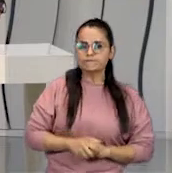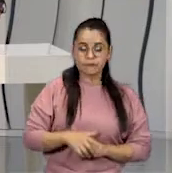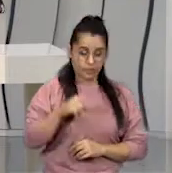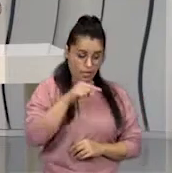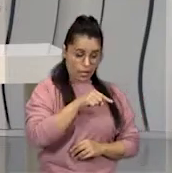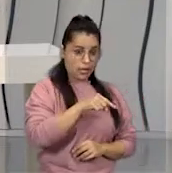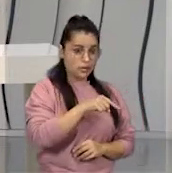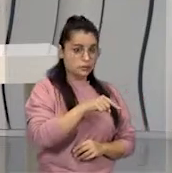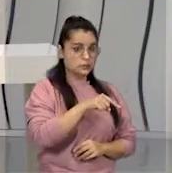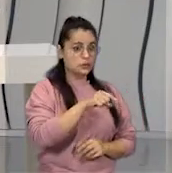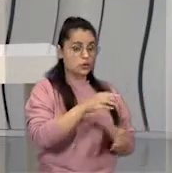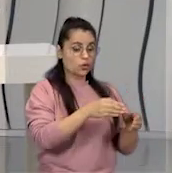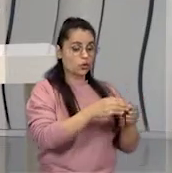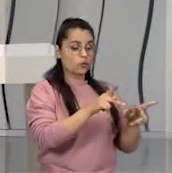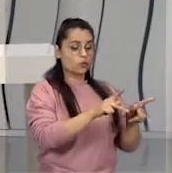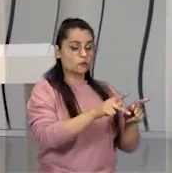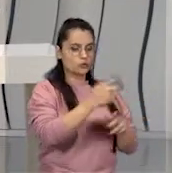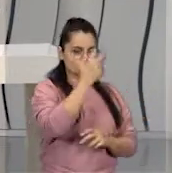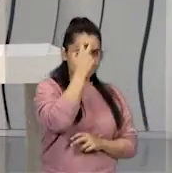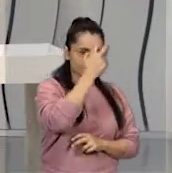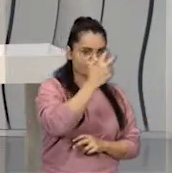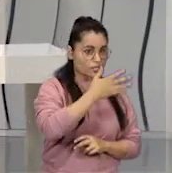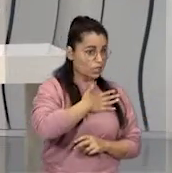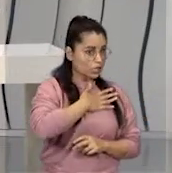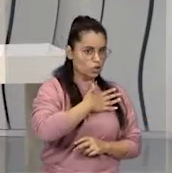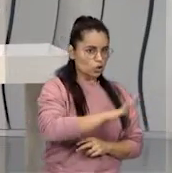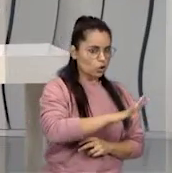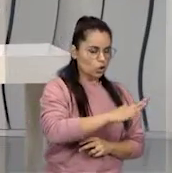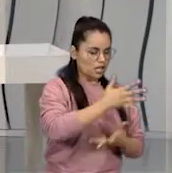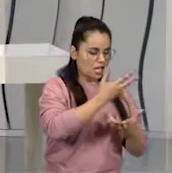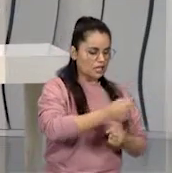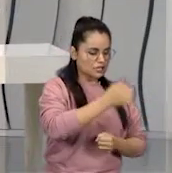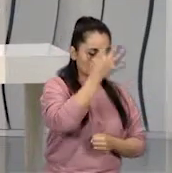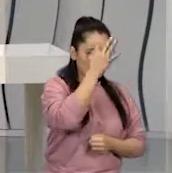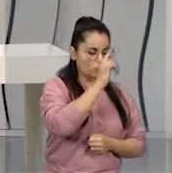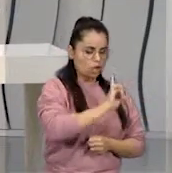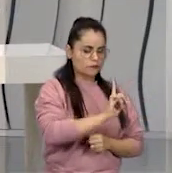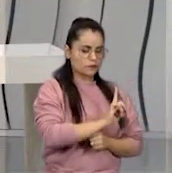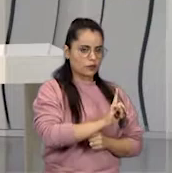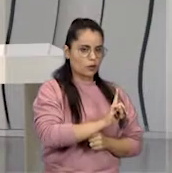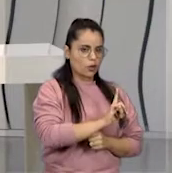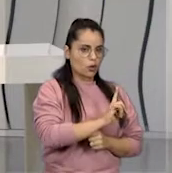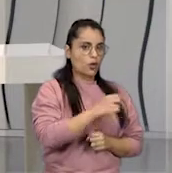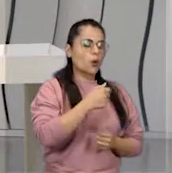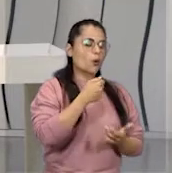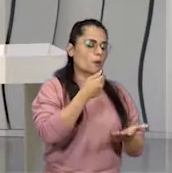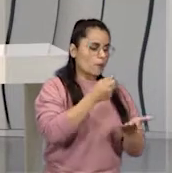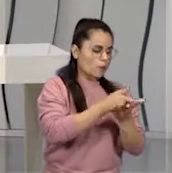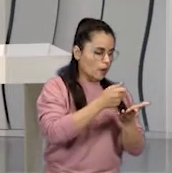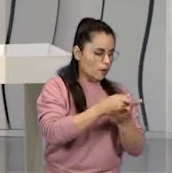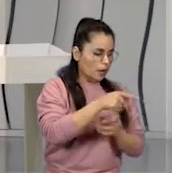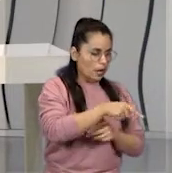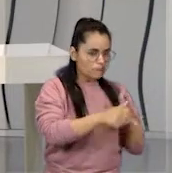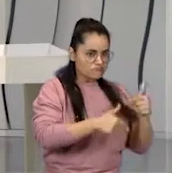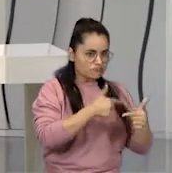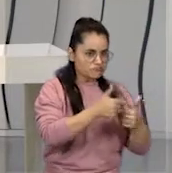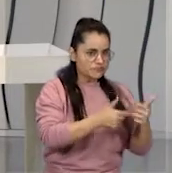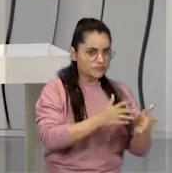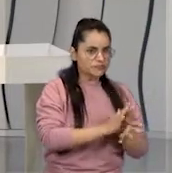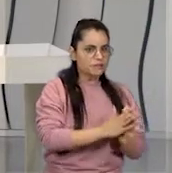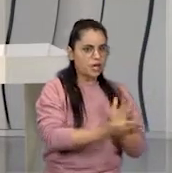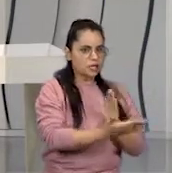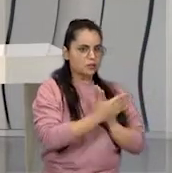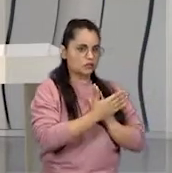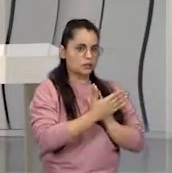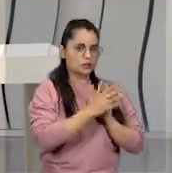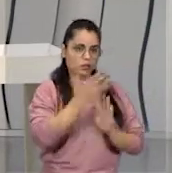eram sábios, que não gostavam de ser considerados filósofos, cobravam pelos seus serviços, tá? Então nós